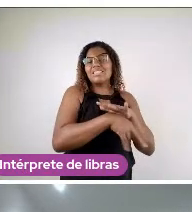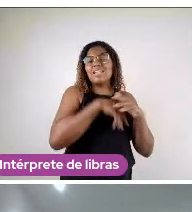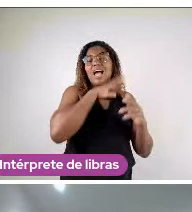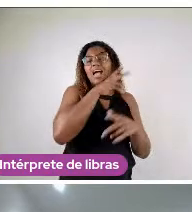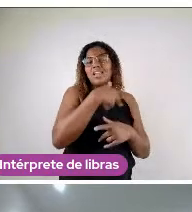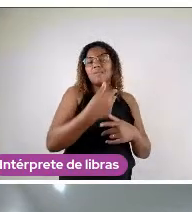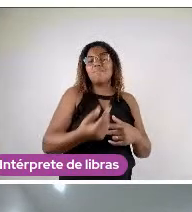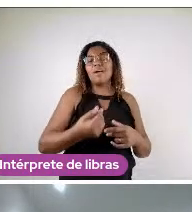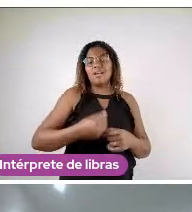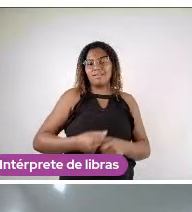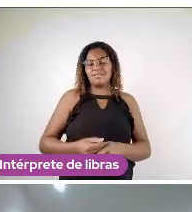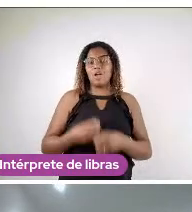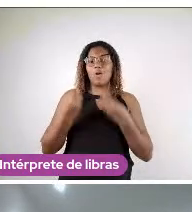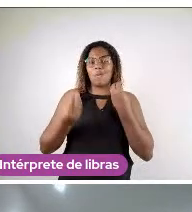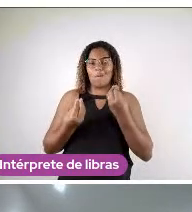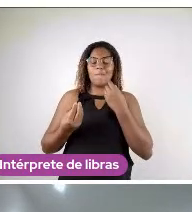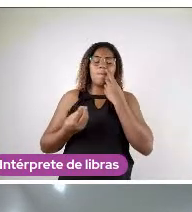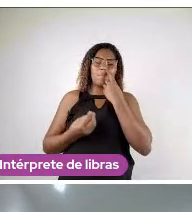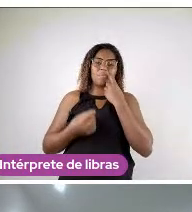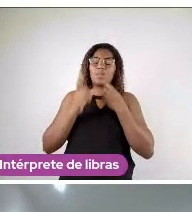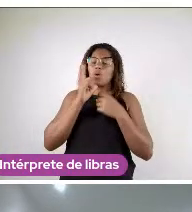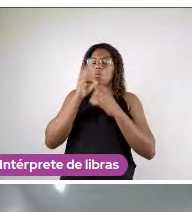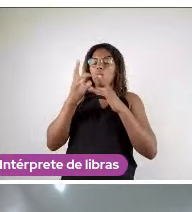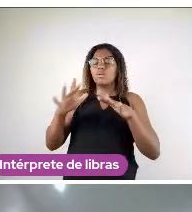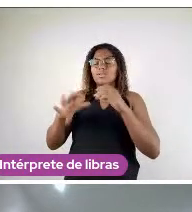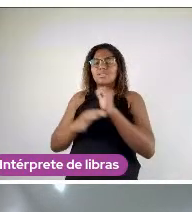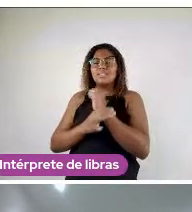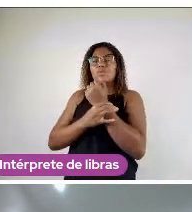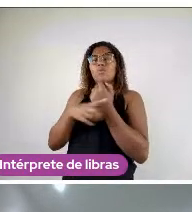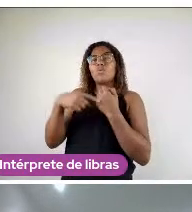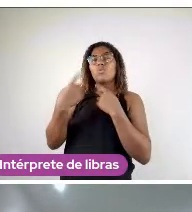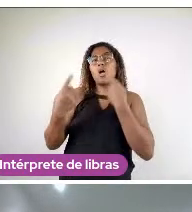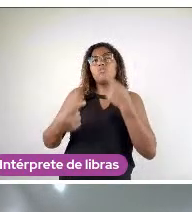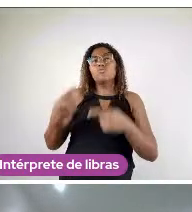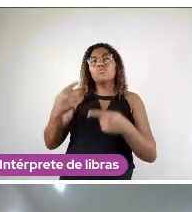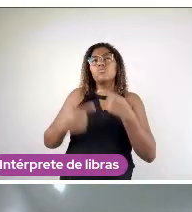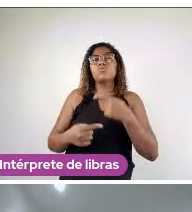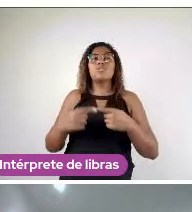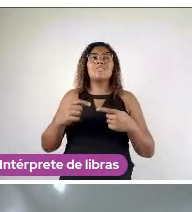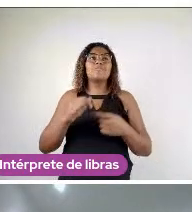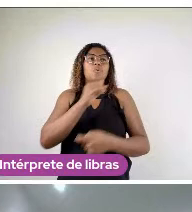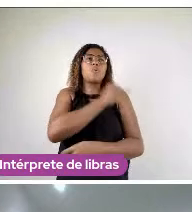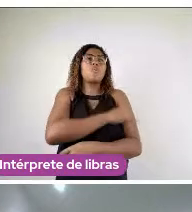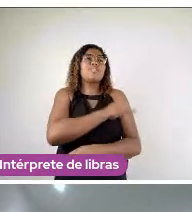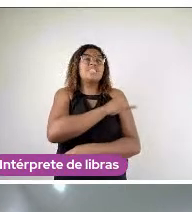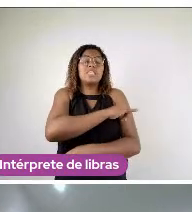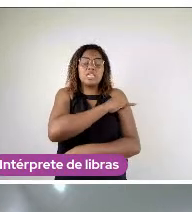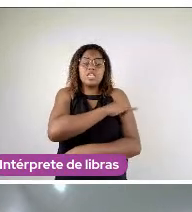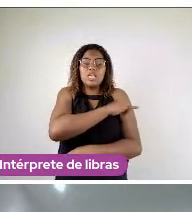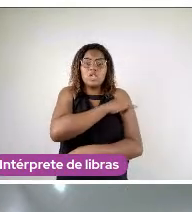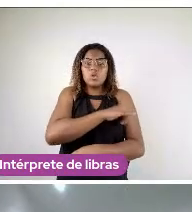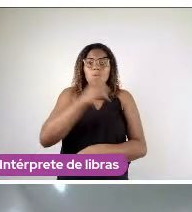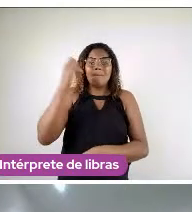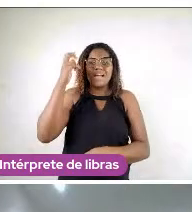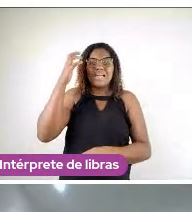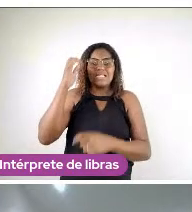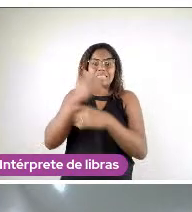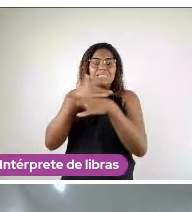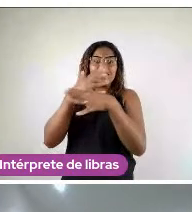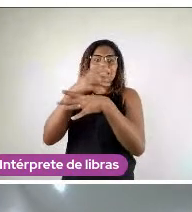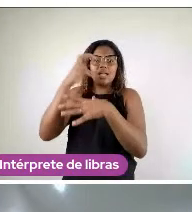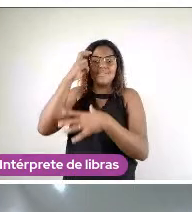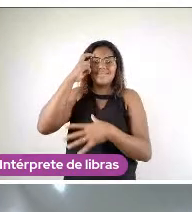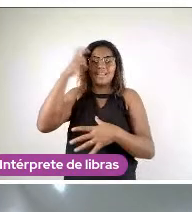Oceano Seguro, nós discutimos sobre a questão da cidade, o Rio como uma cidade inteligente, principalmente na questão